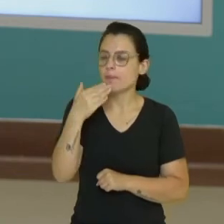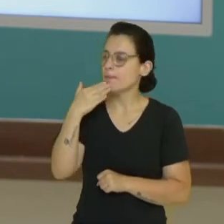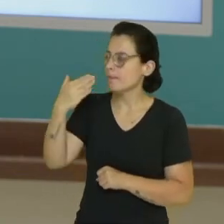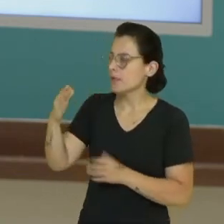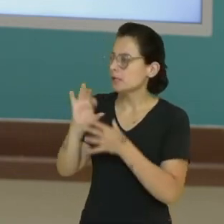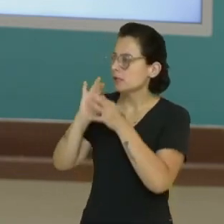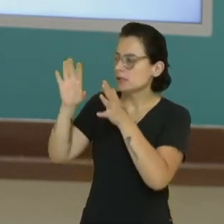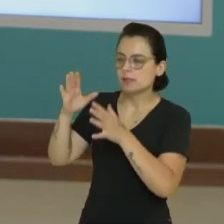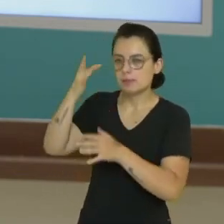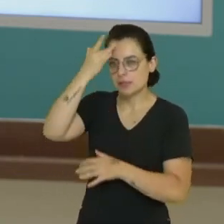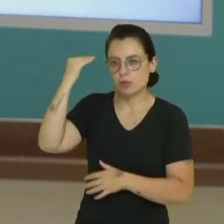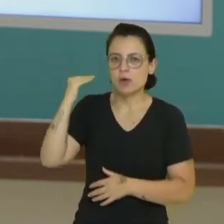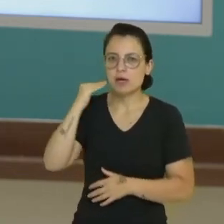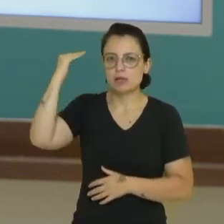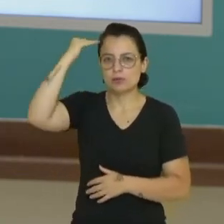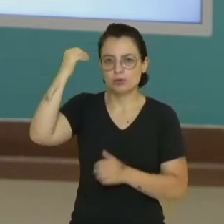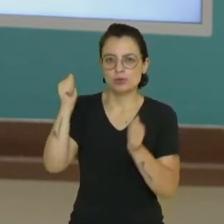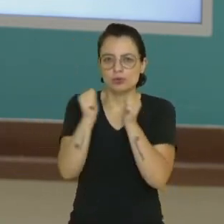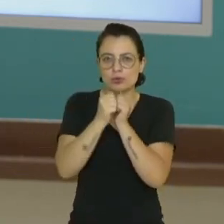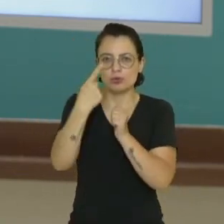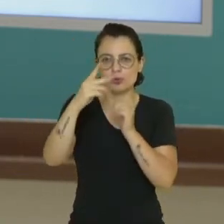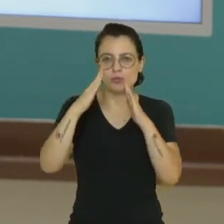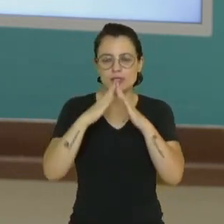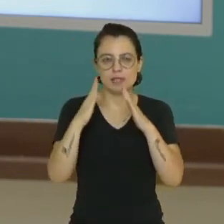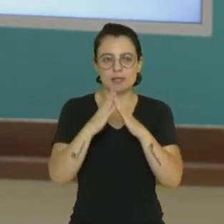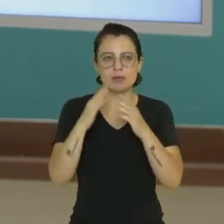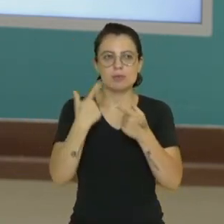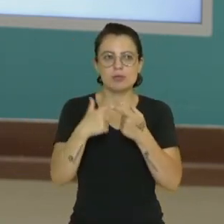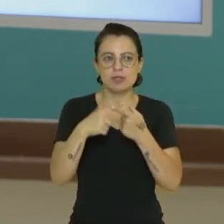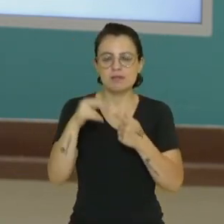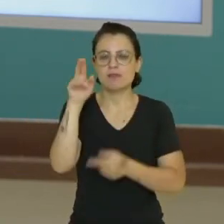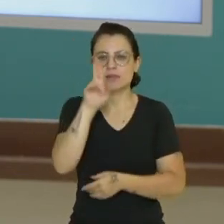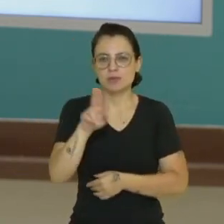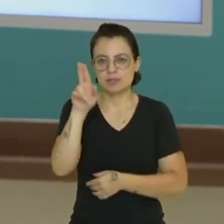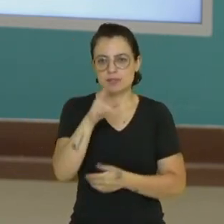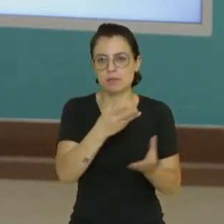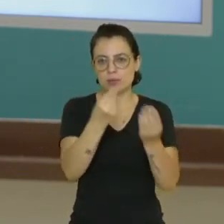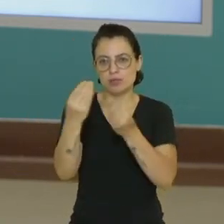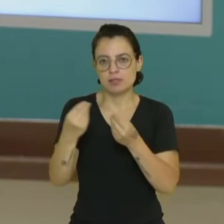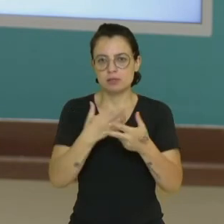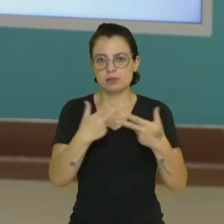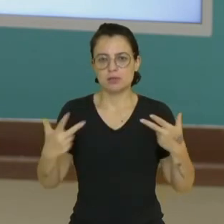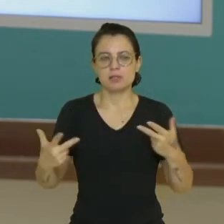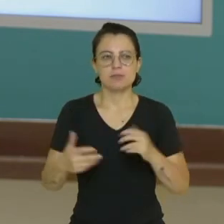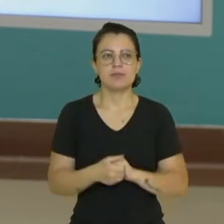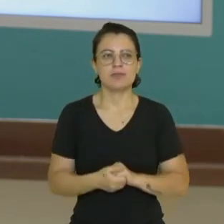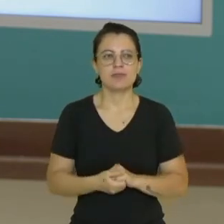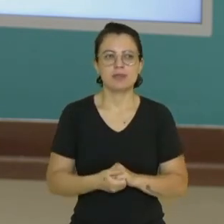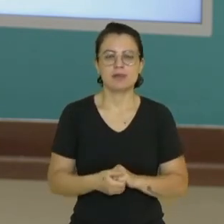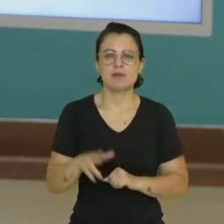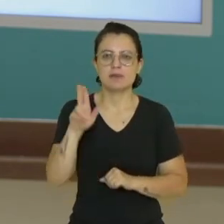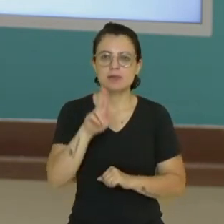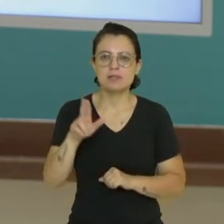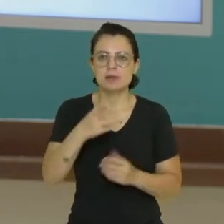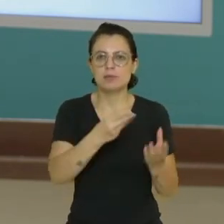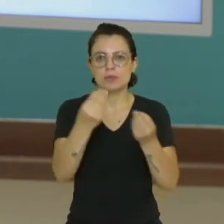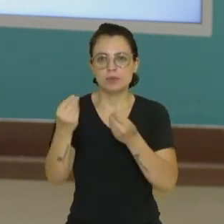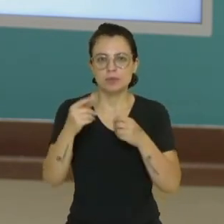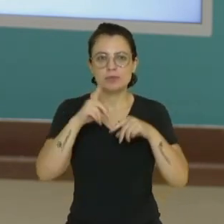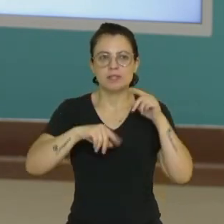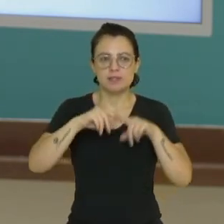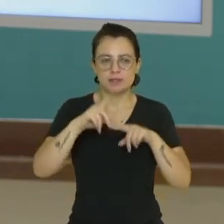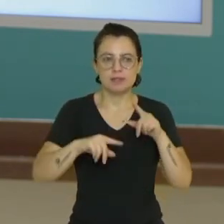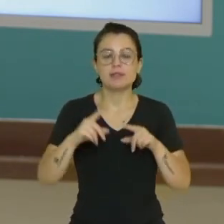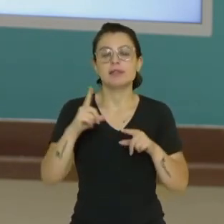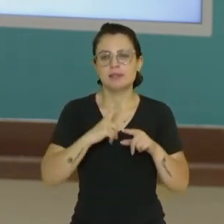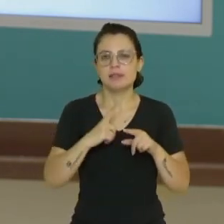para os adultos que moram com você, porque você vai utilizar muitos objetos, você vai utilizar muitos materiais e vai mexer